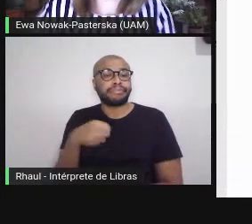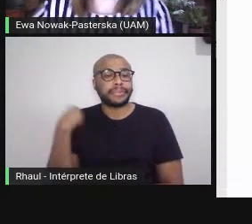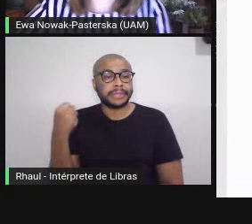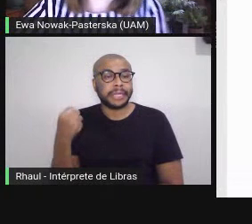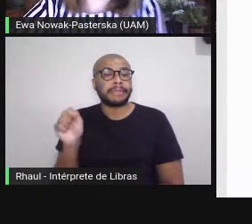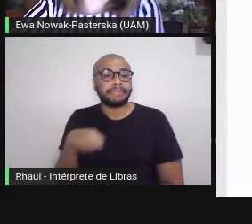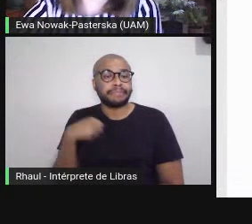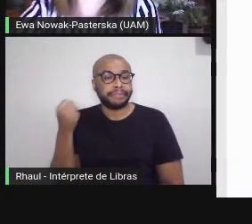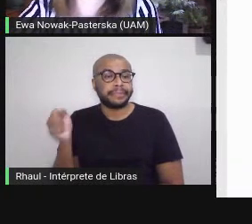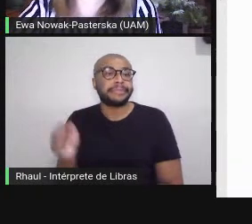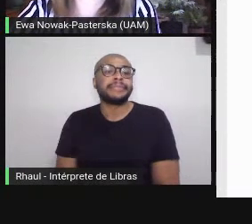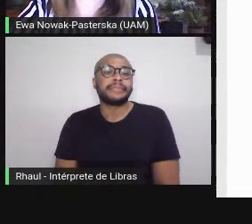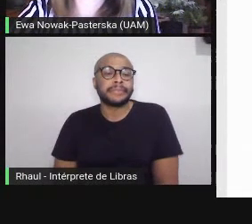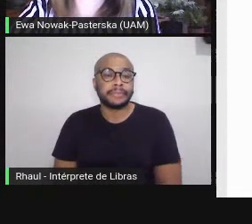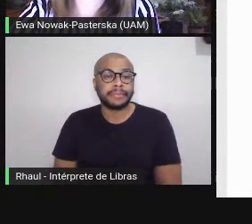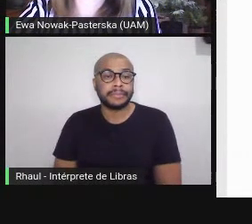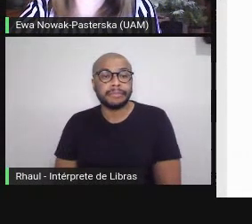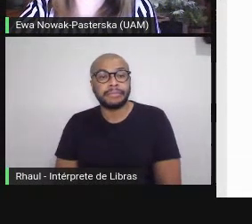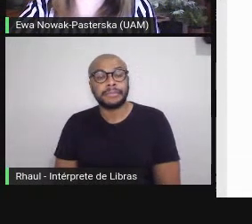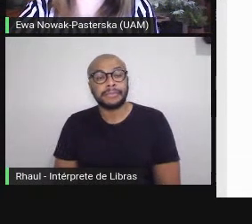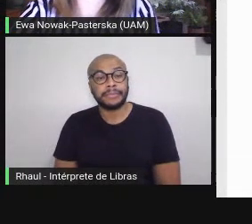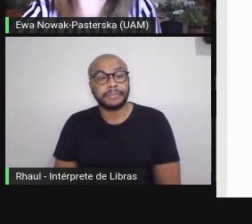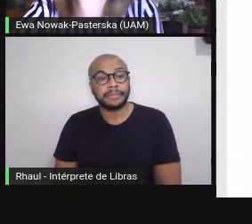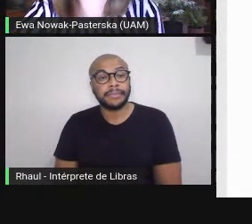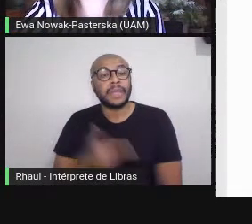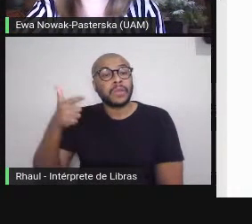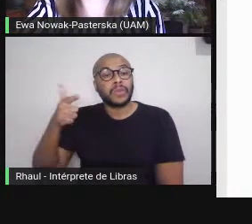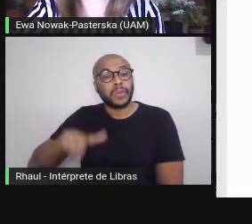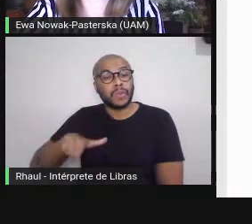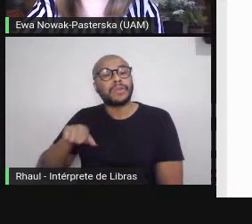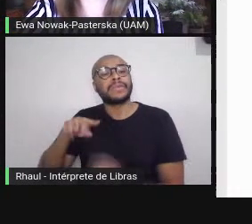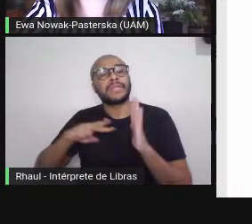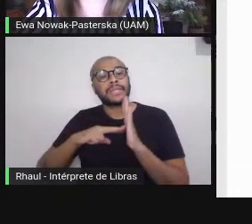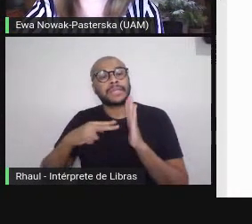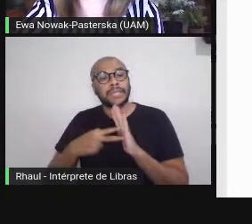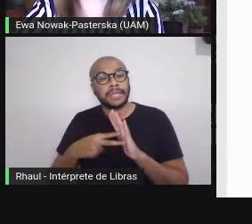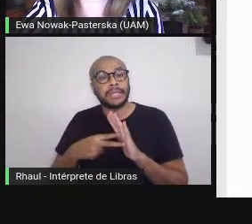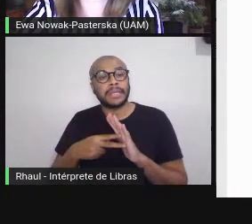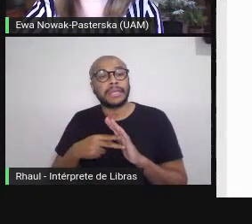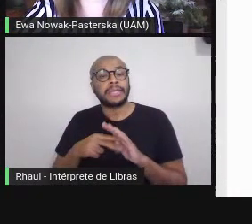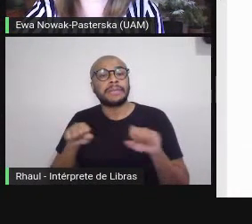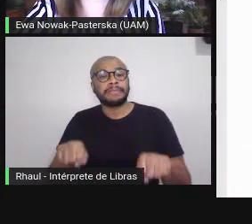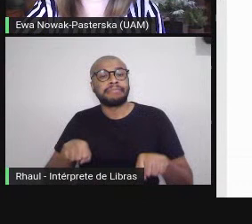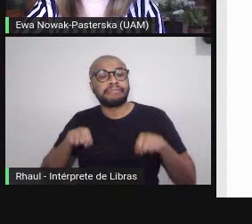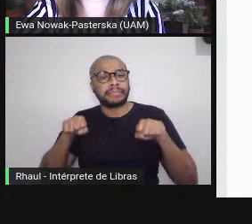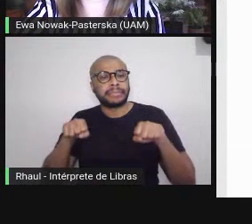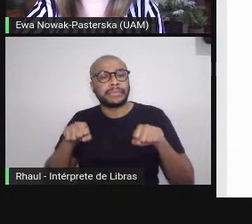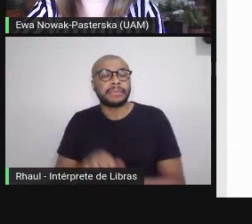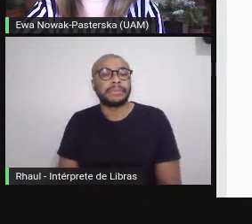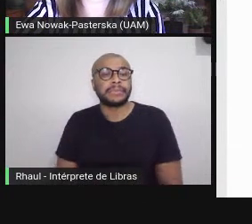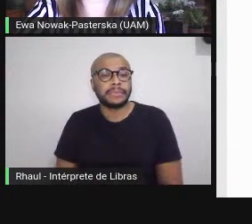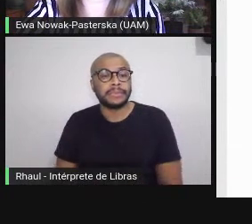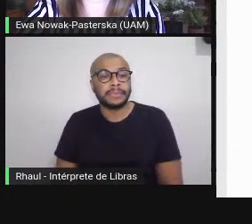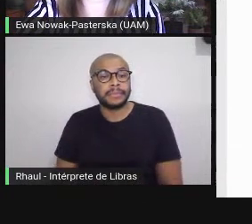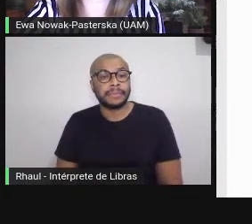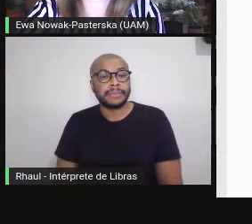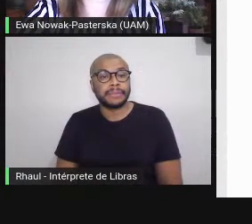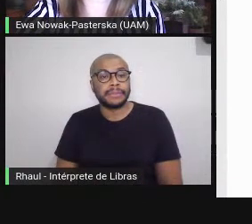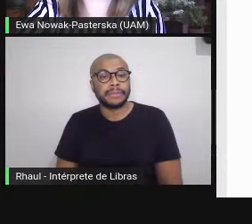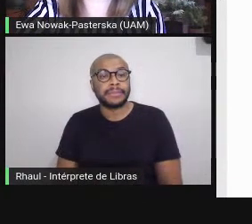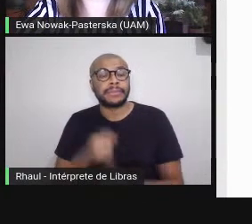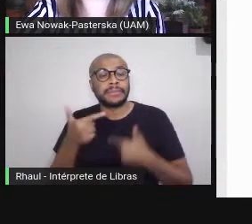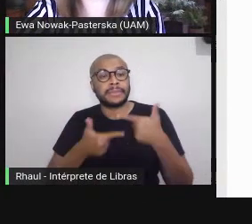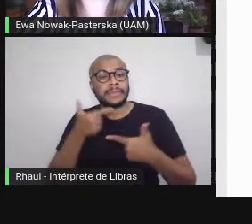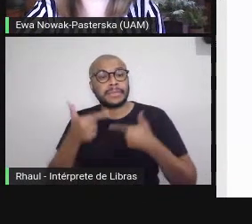talvez. Viosuo, aqui de novo, viosuo significa remo. Então, podemos só adivinhar que talvez a pessoa